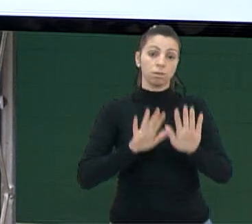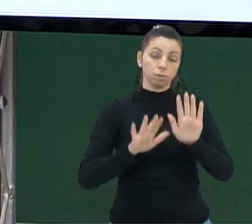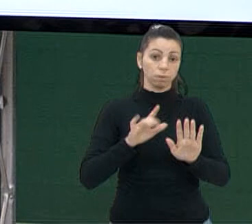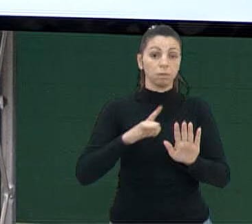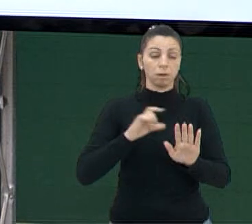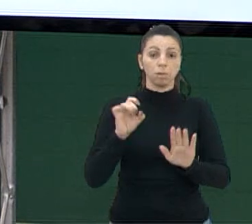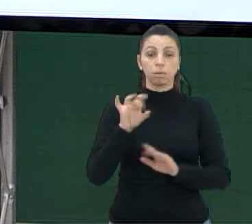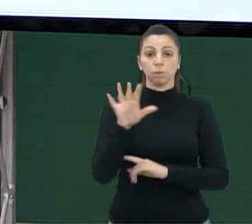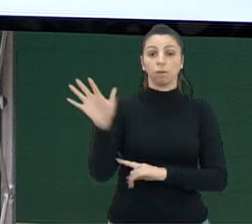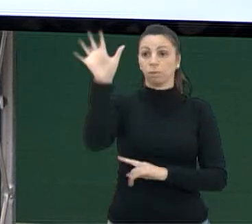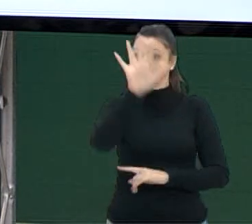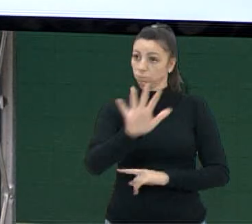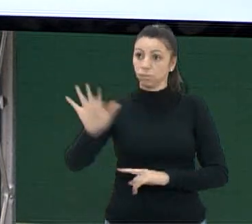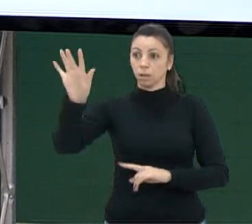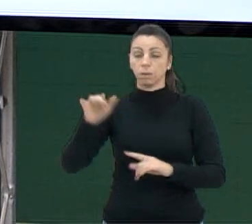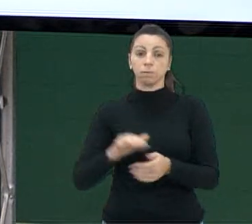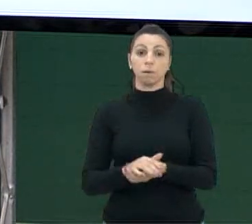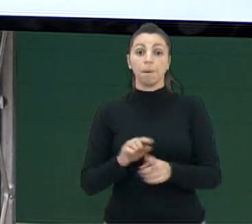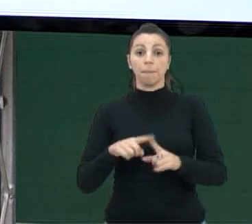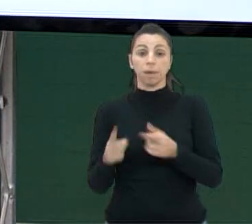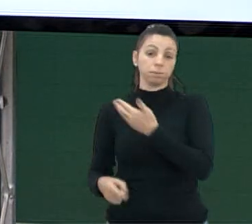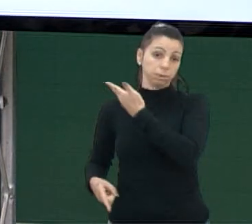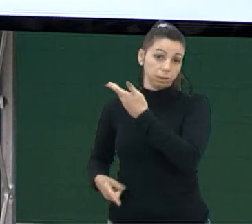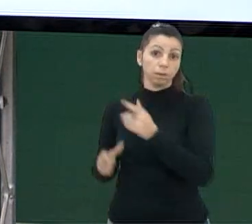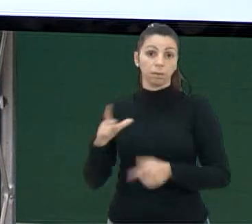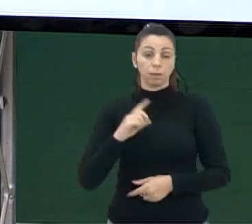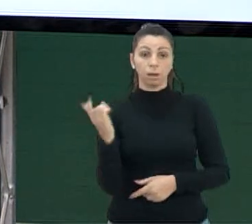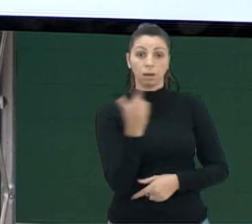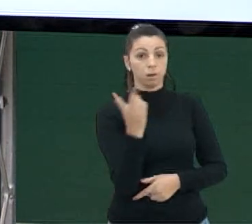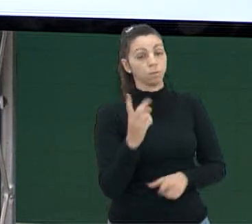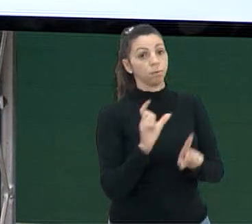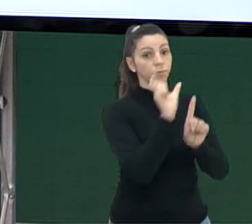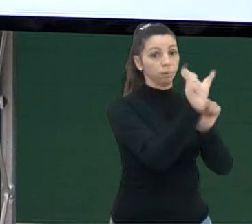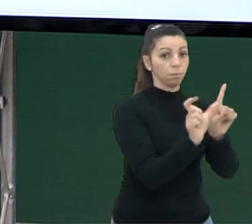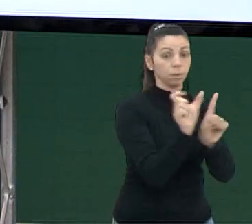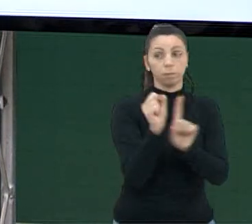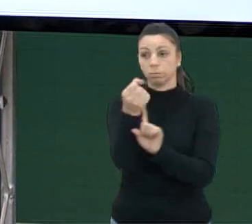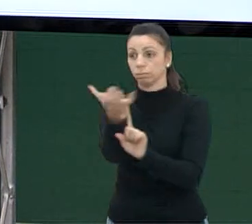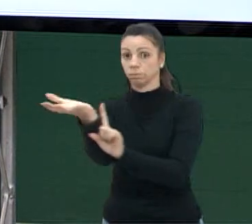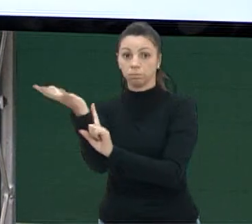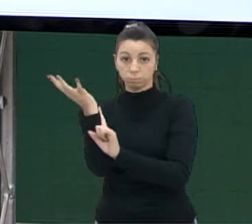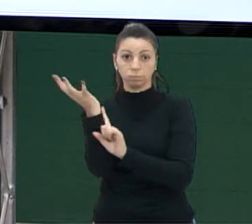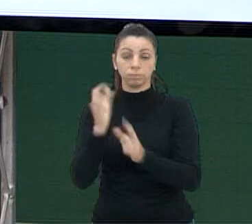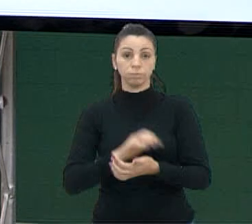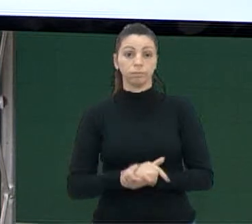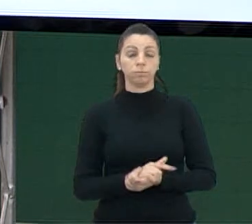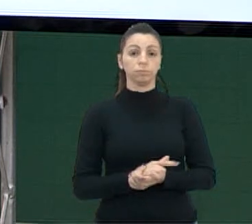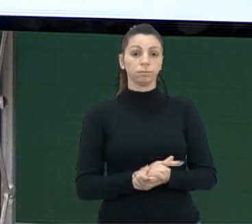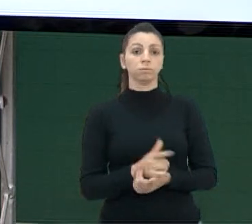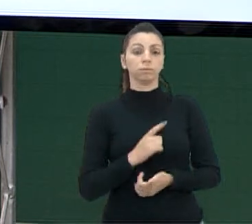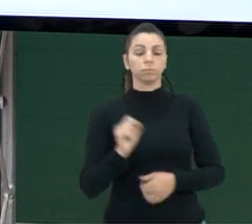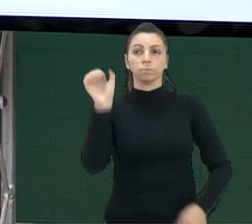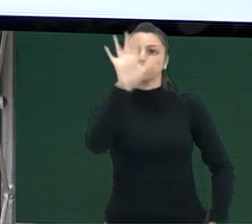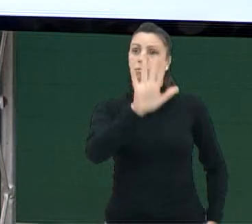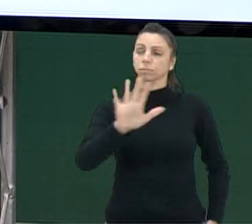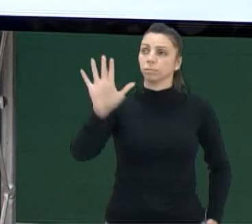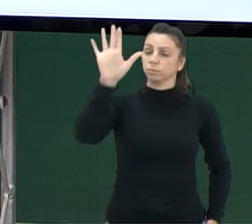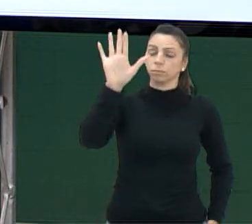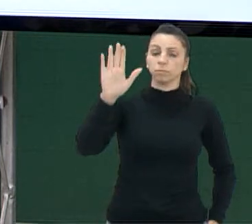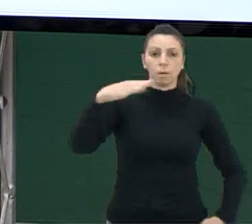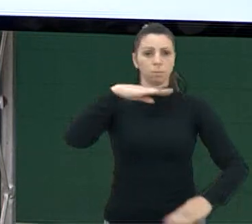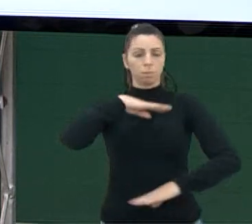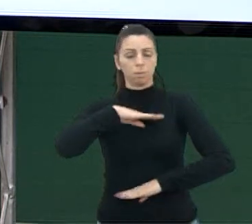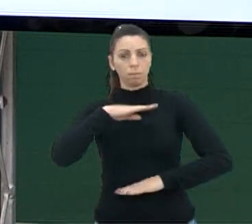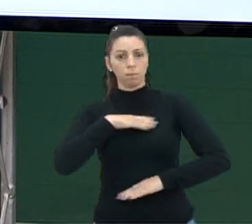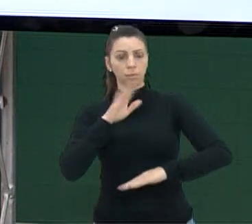aí tem as duas, né? Mas a charge normalmente é um quadro só, um desenho que retrata um momento, né?